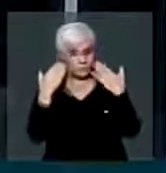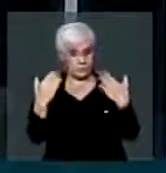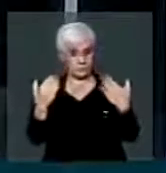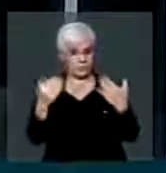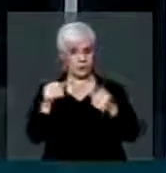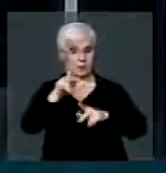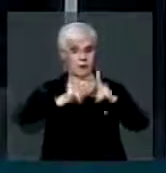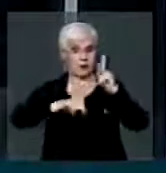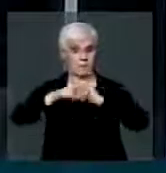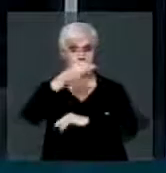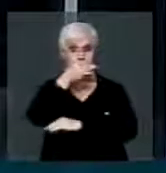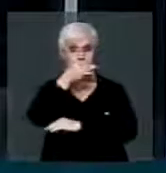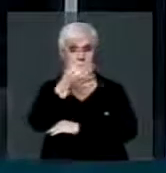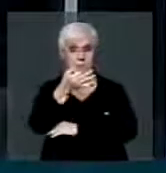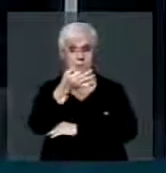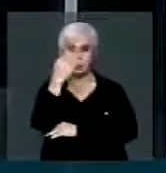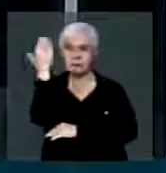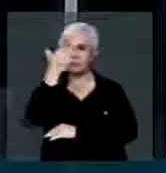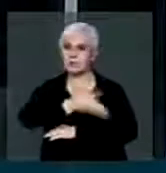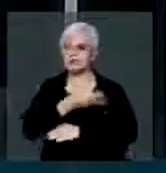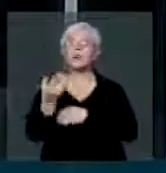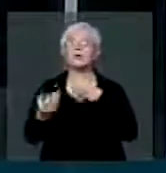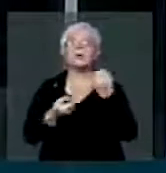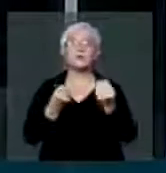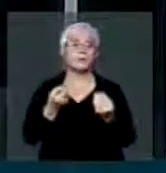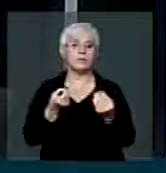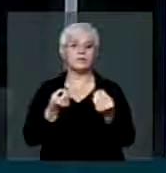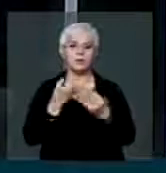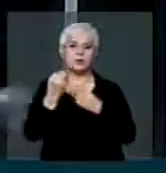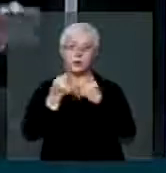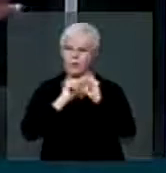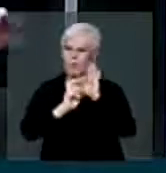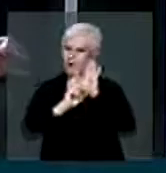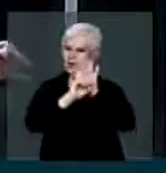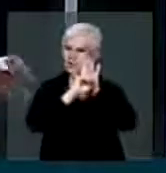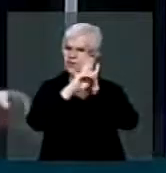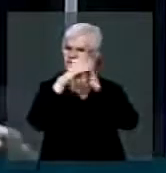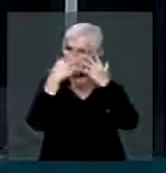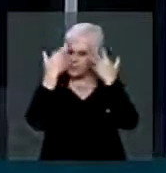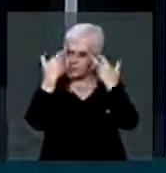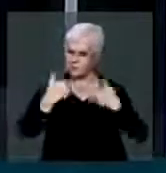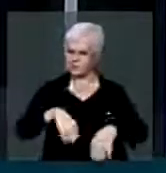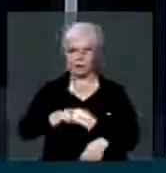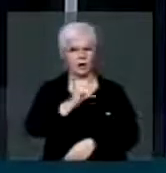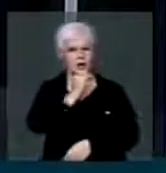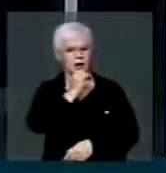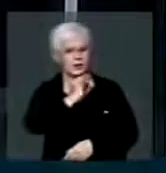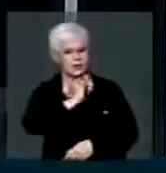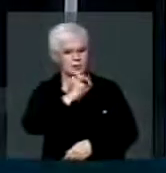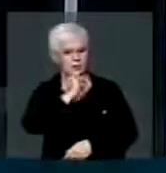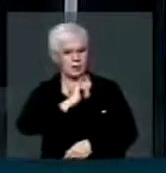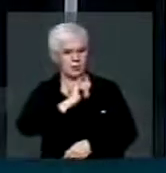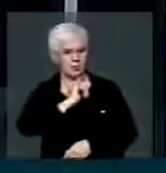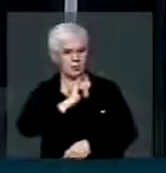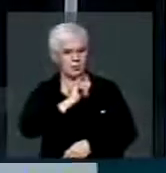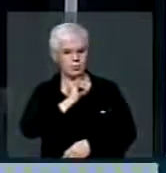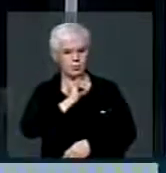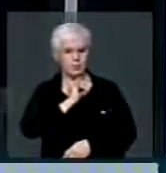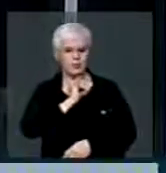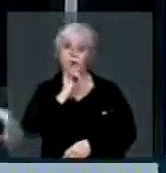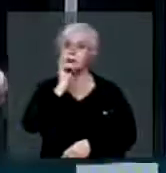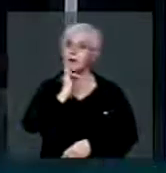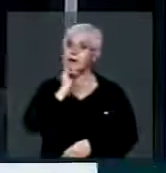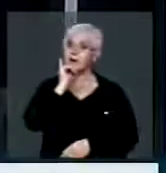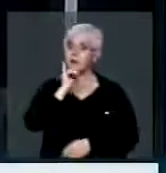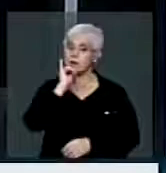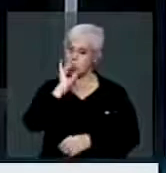opinião pública como uma referência, como um exemplo de conduta ética,